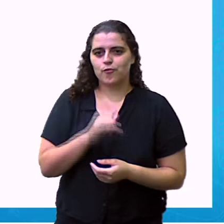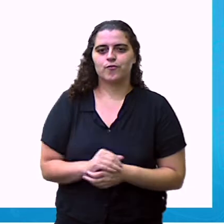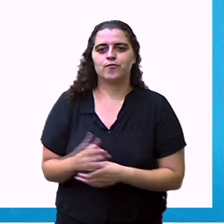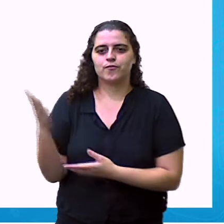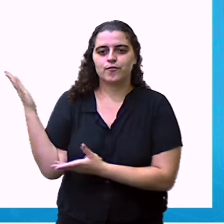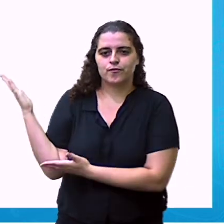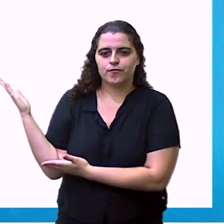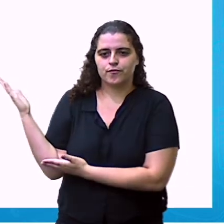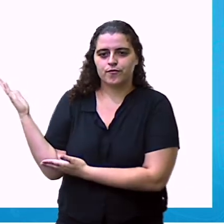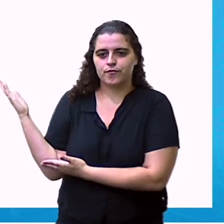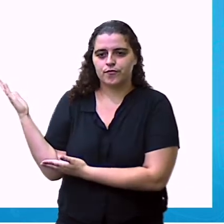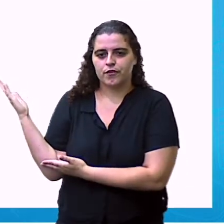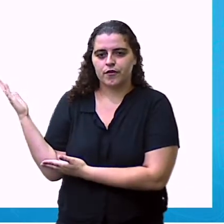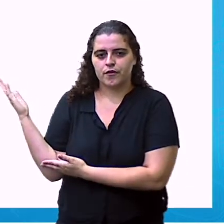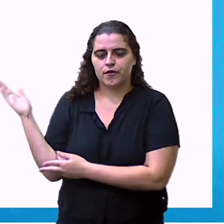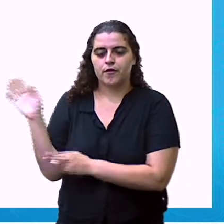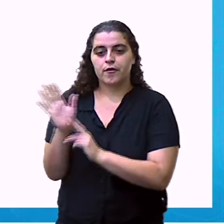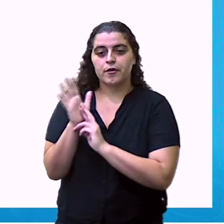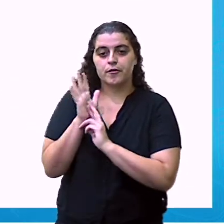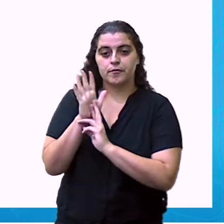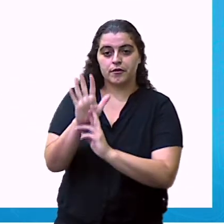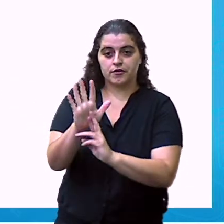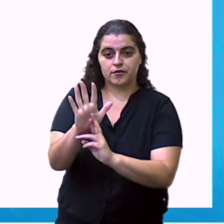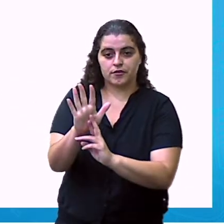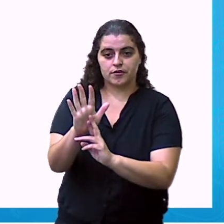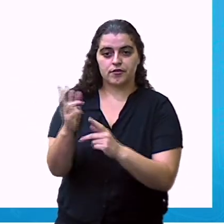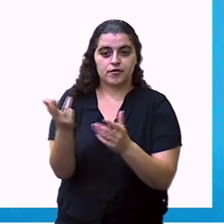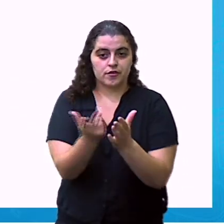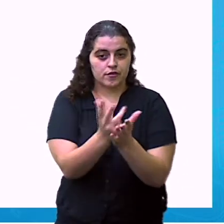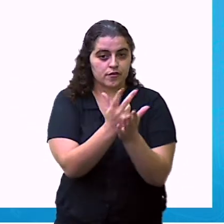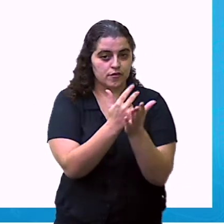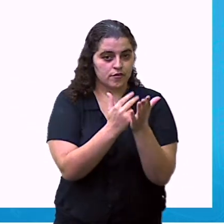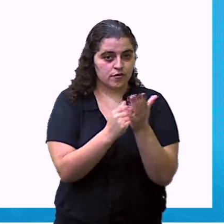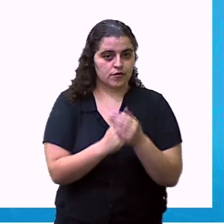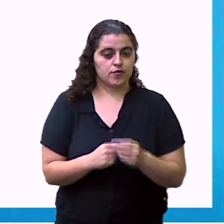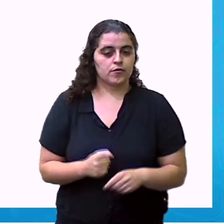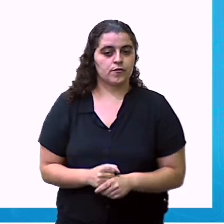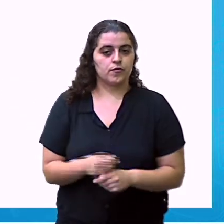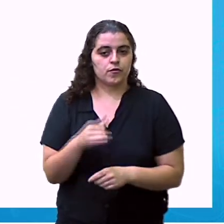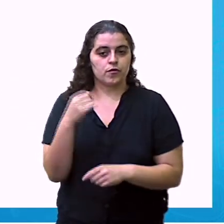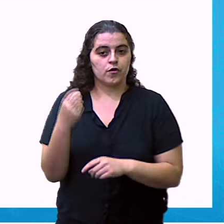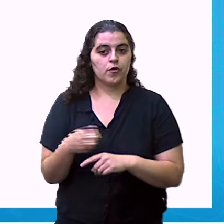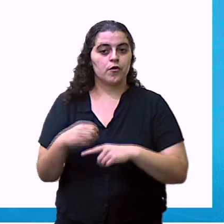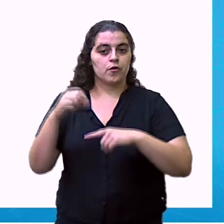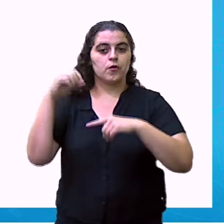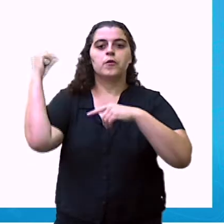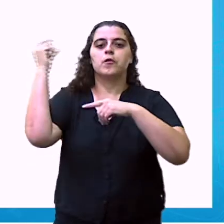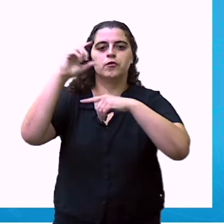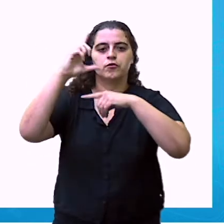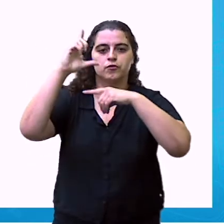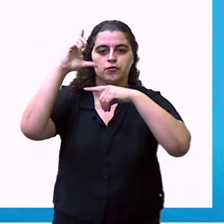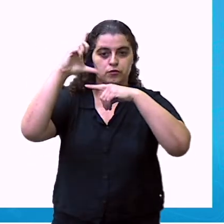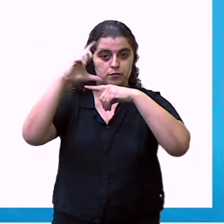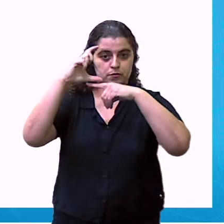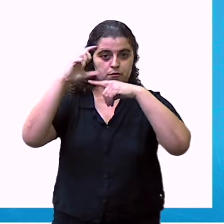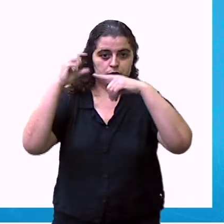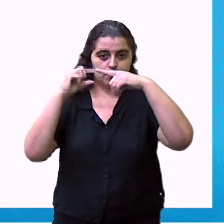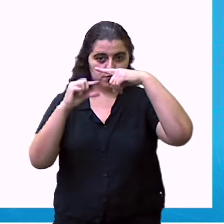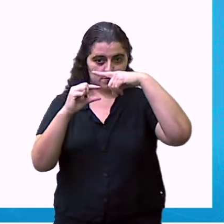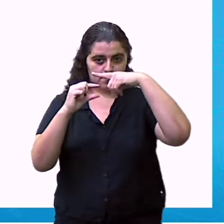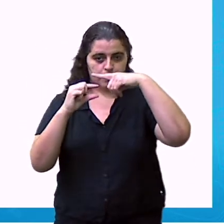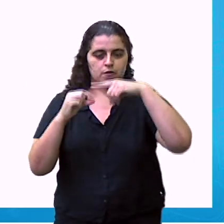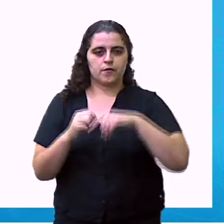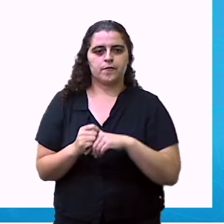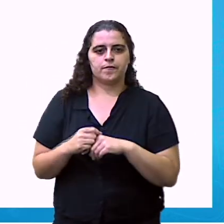bem. Como representar, então, em desenho, uma fração imprópria? Na aula anterior,